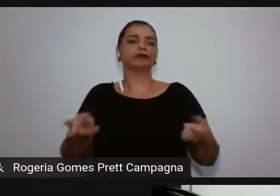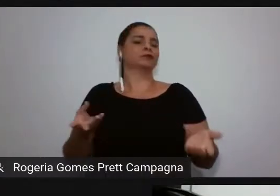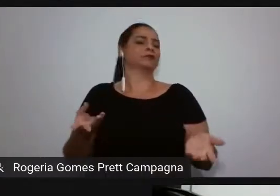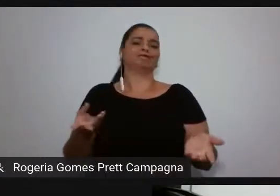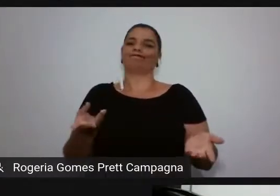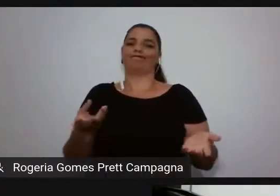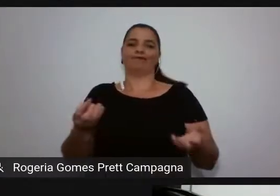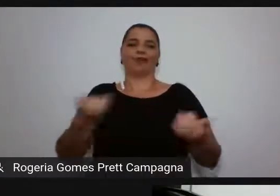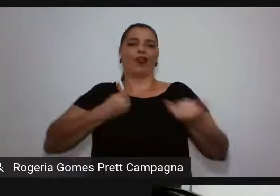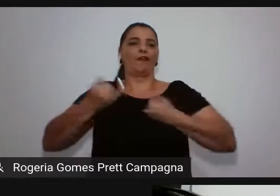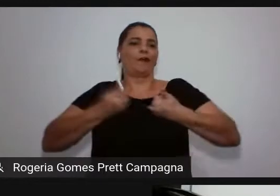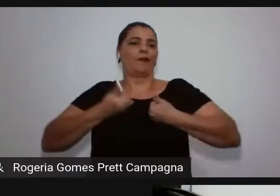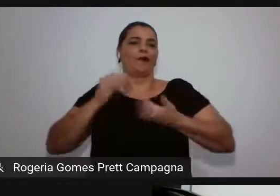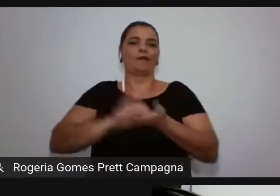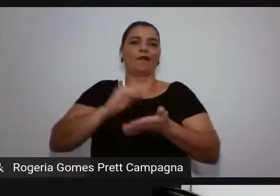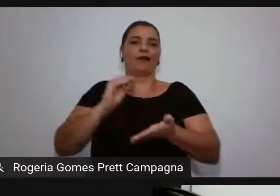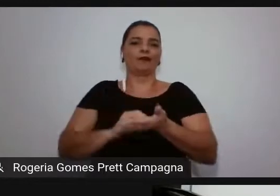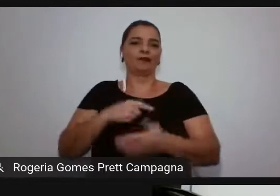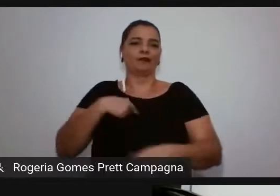sua fala. O que você acha?